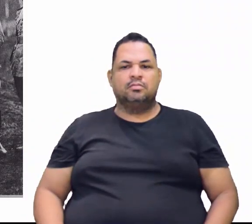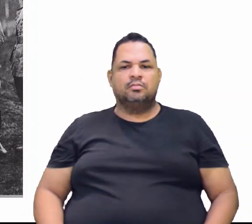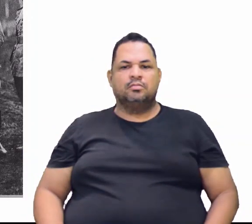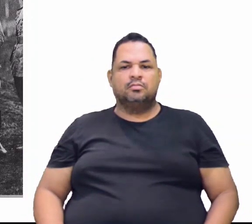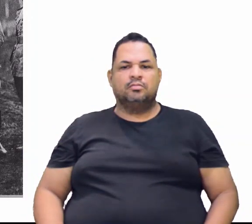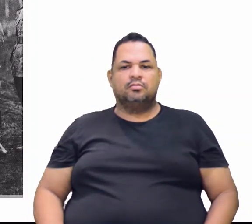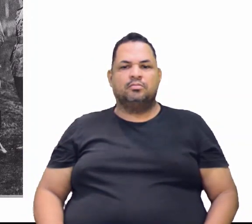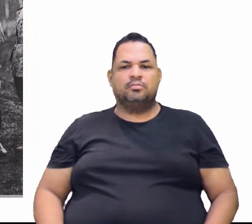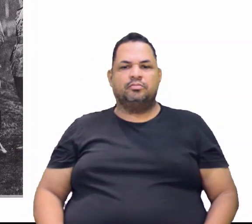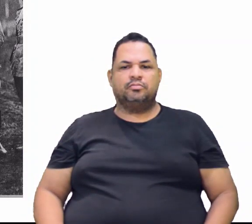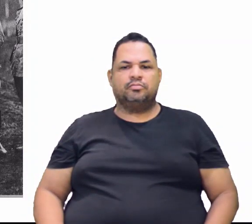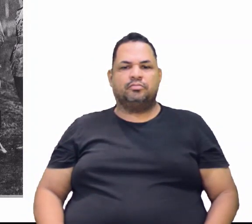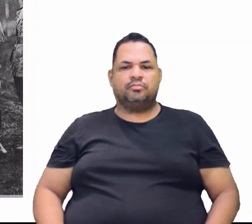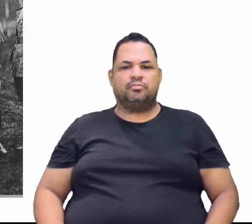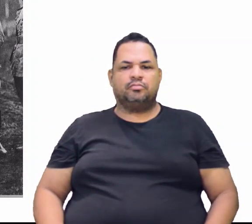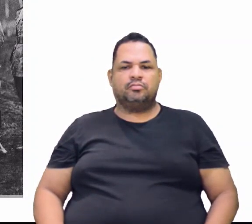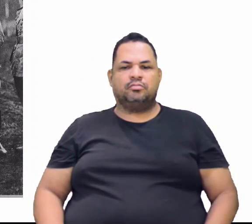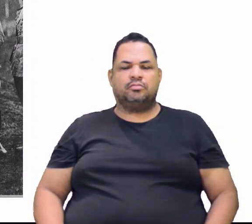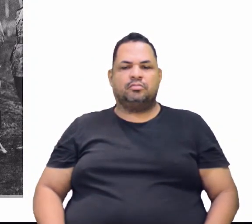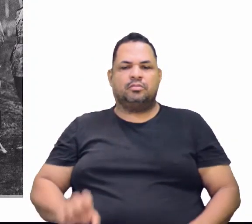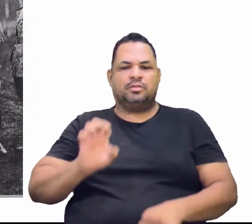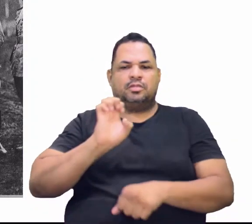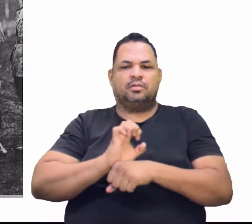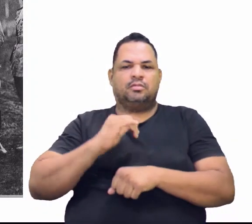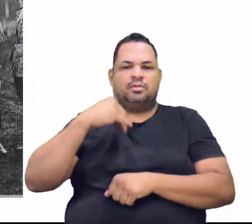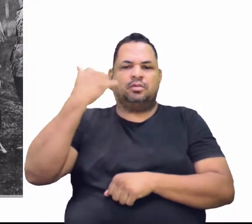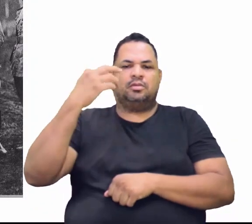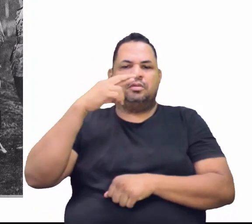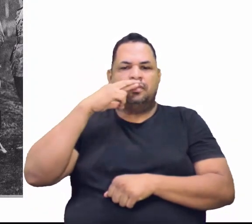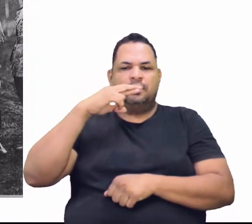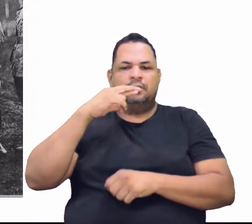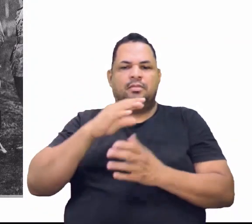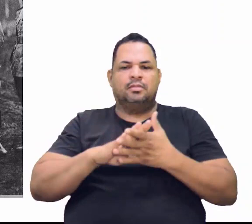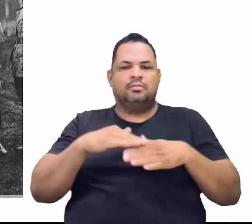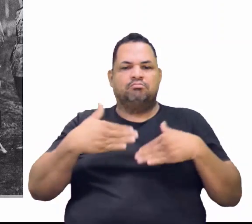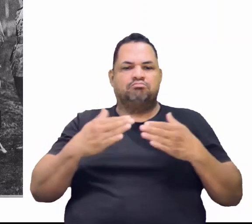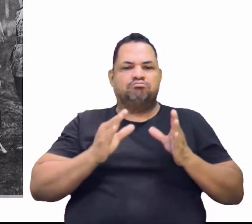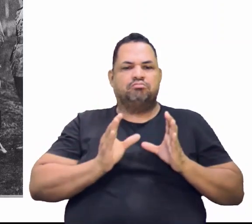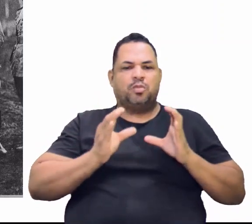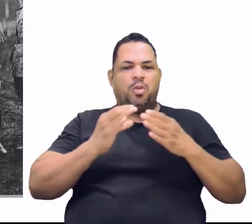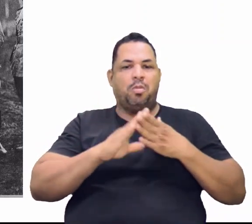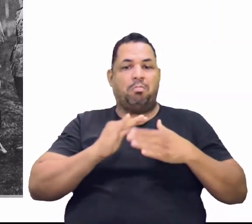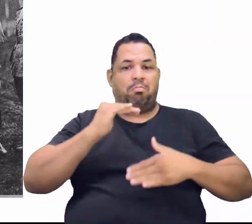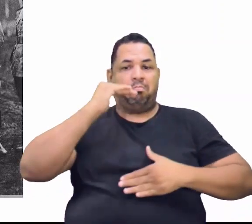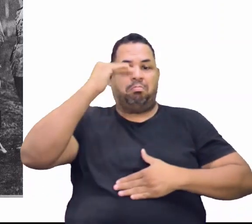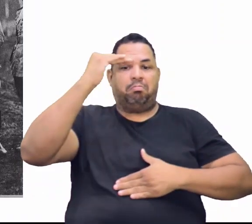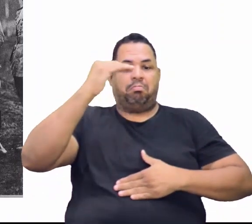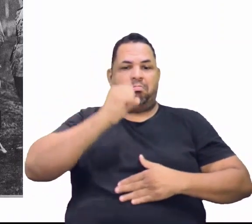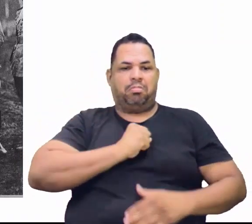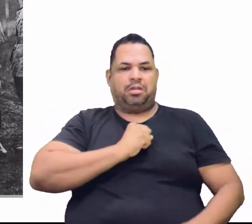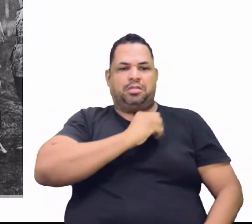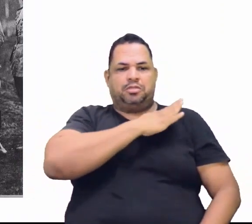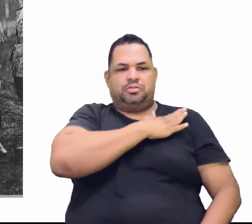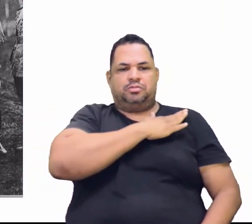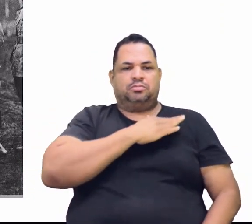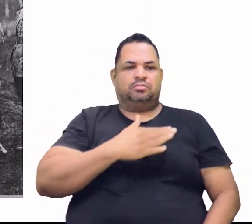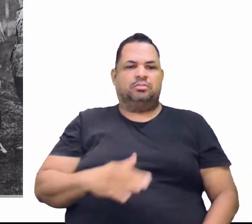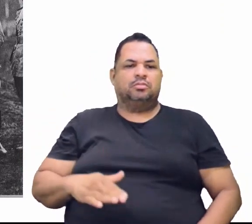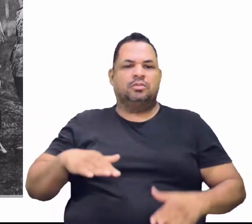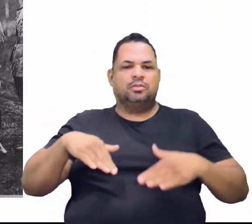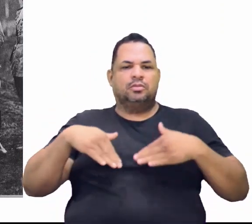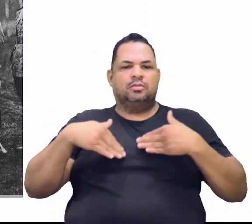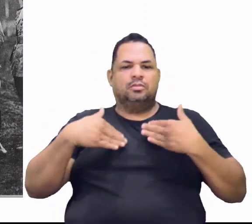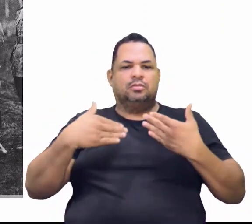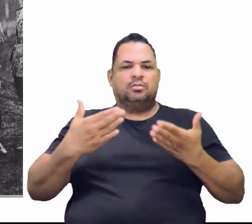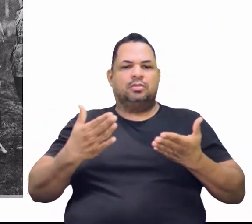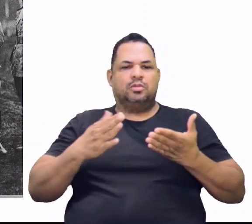Estado-Maior do Rondon. Aí eu tenho coronéis, tenente-coronéis, que o Rondon, quando